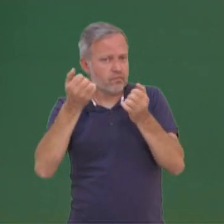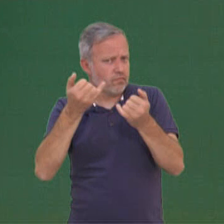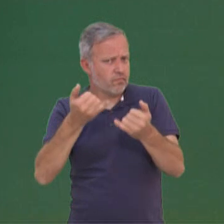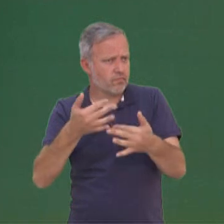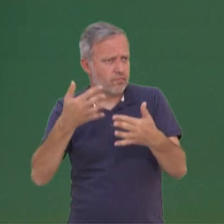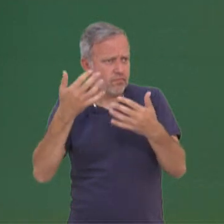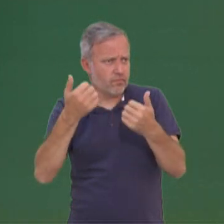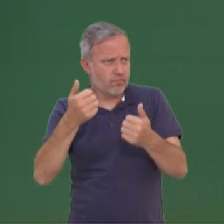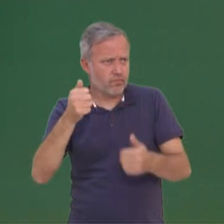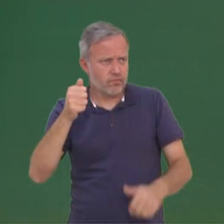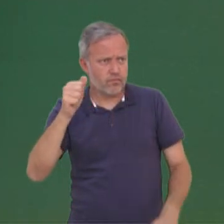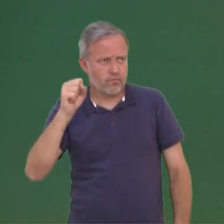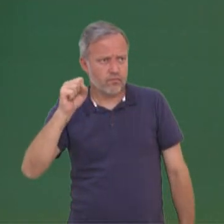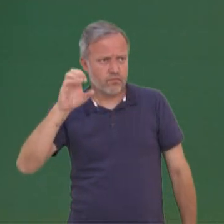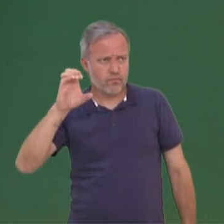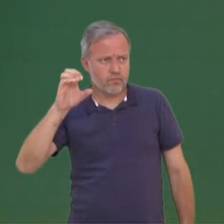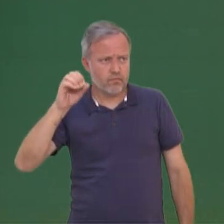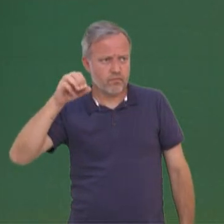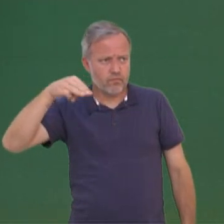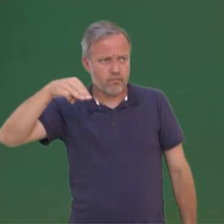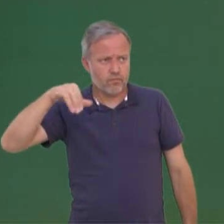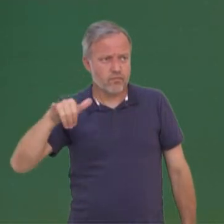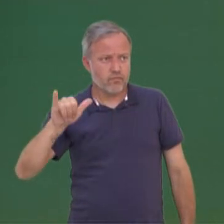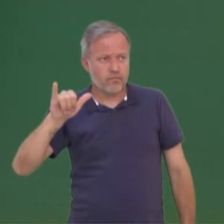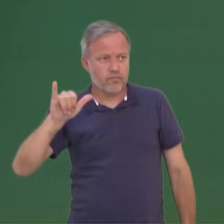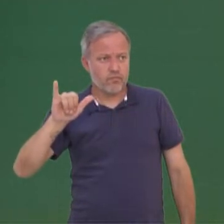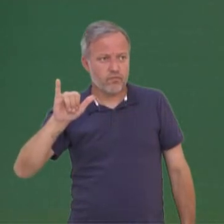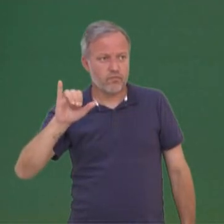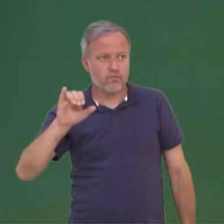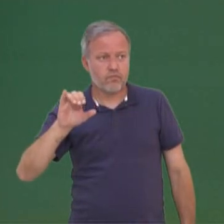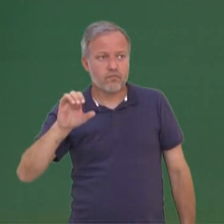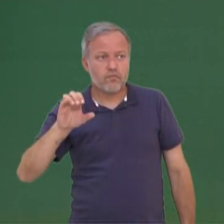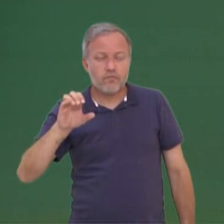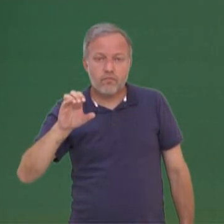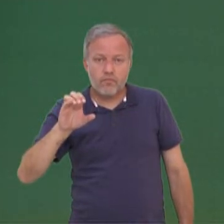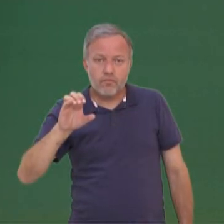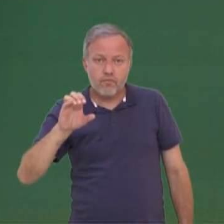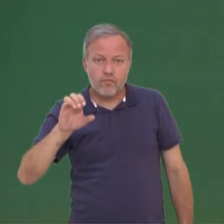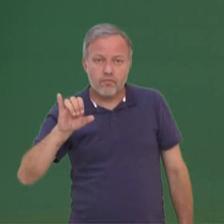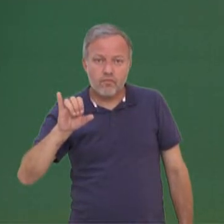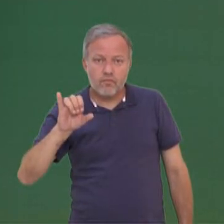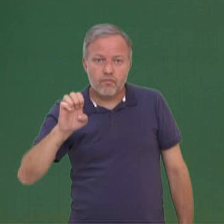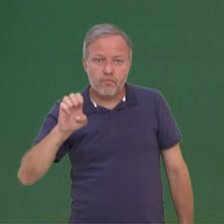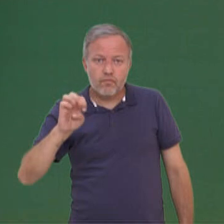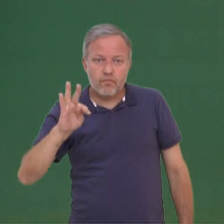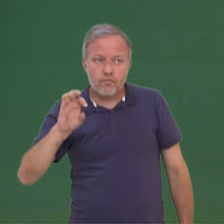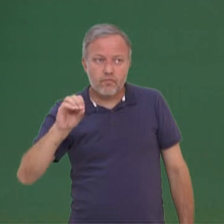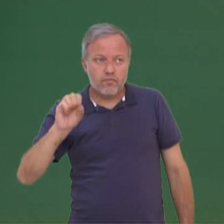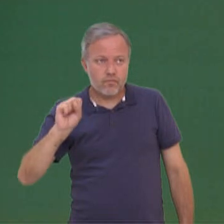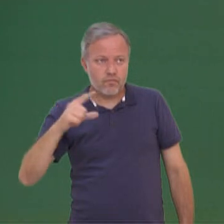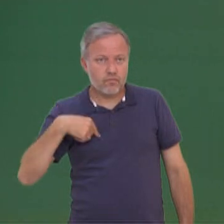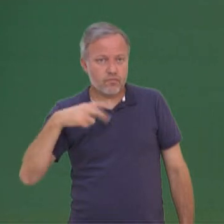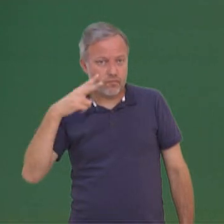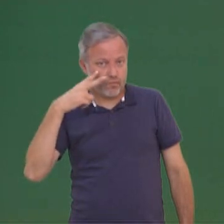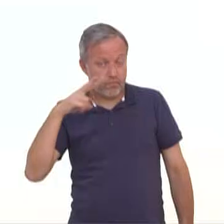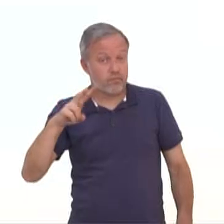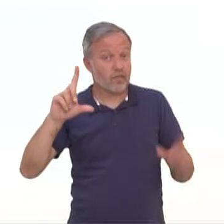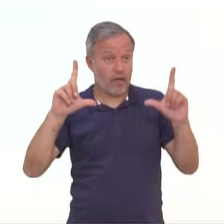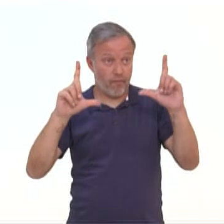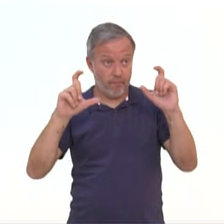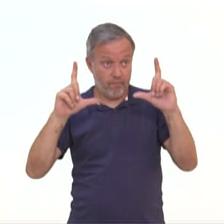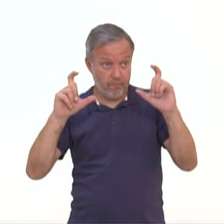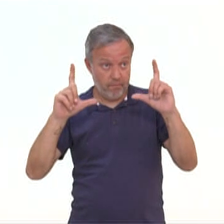de ascomicetos na próxima aula. Correto? Então já se preparem para isso. Aqui uma imagem real